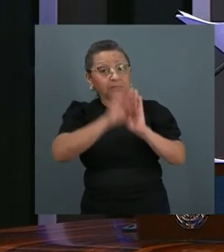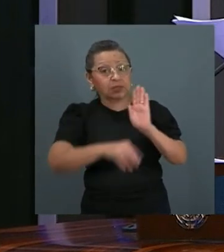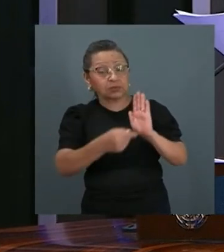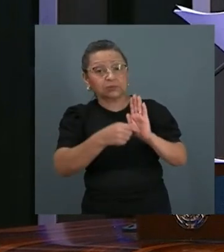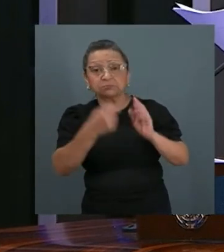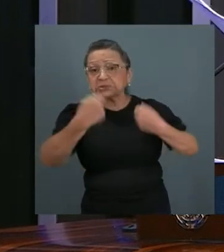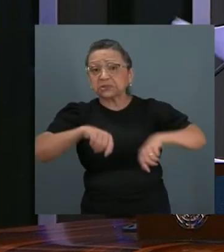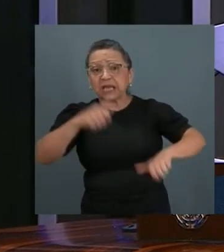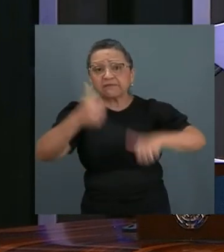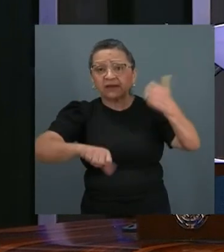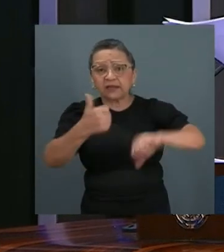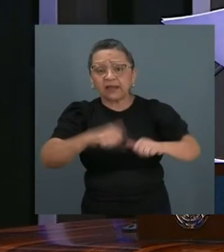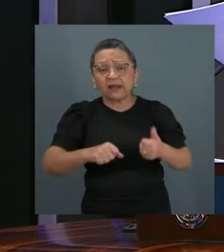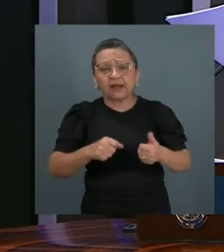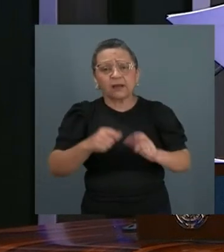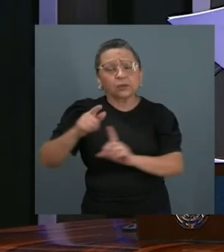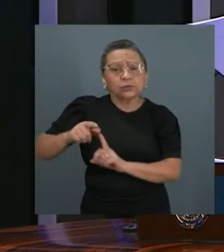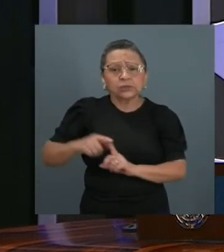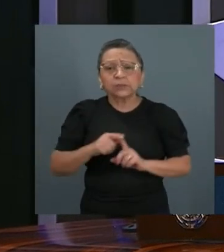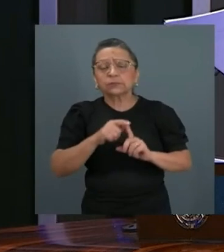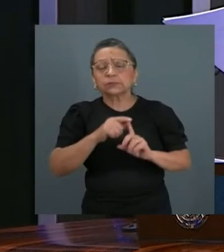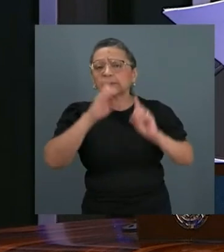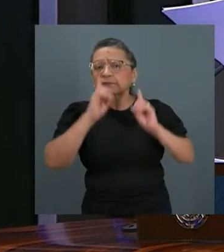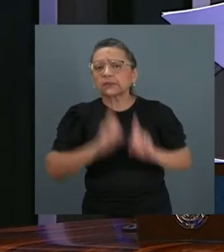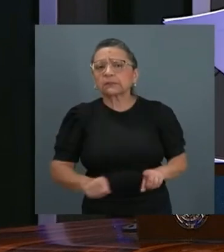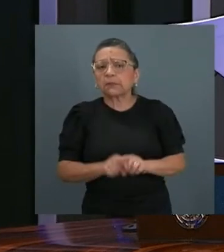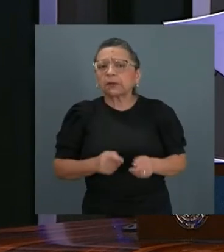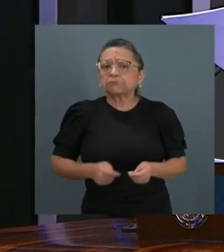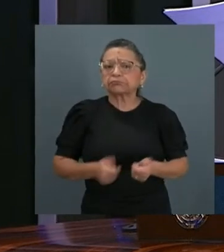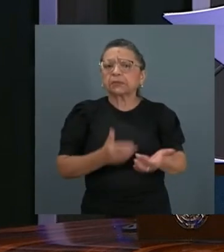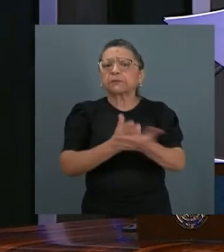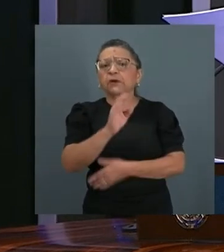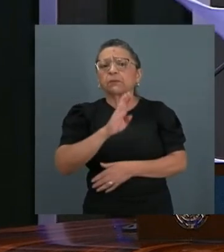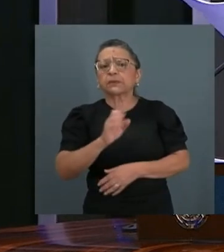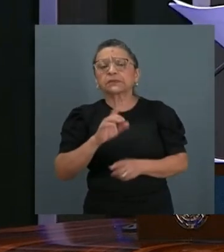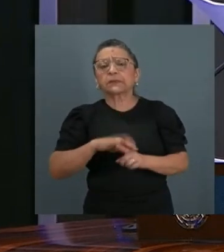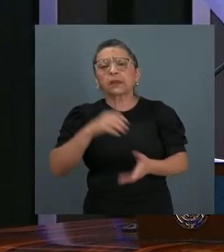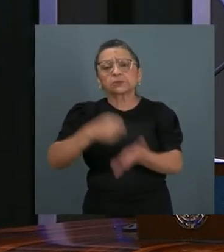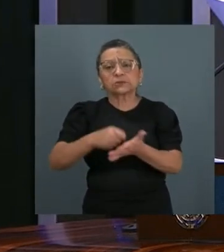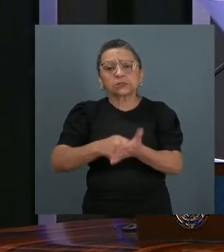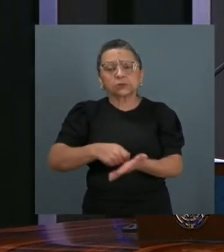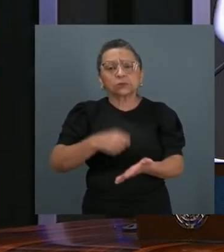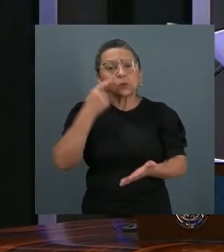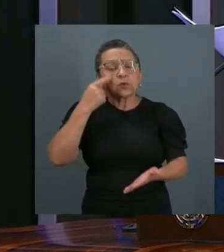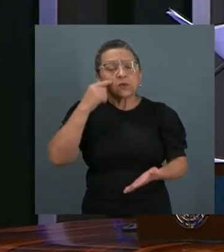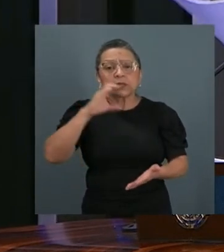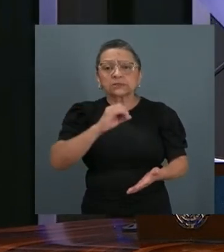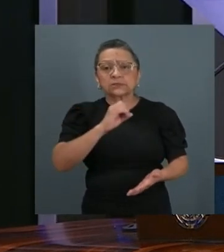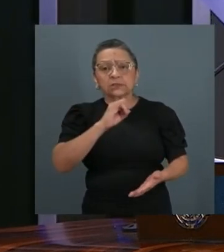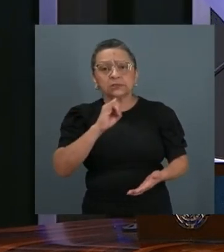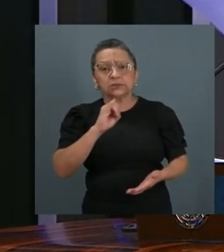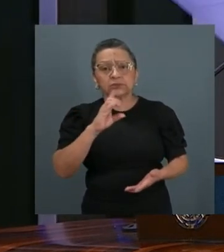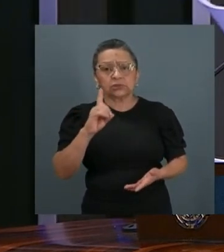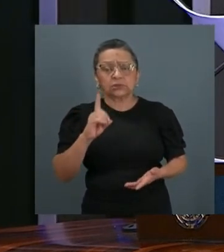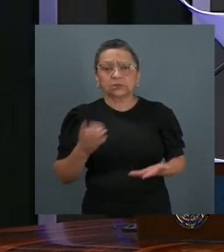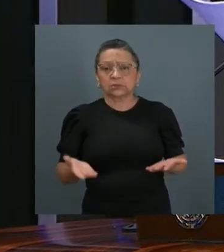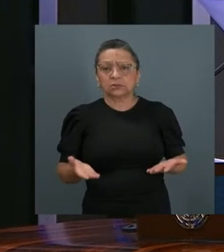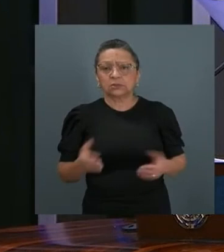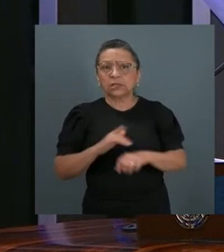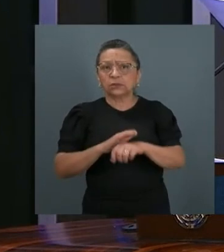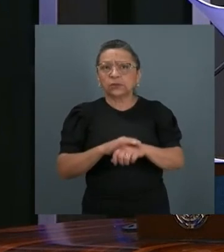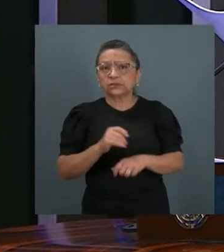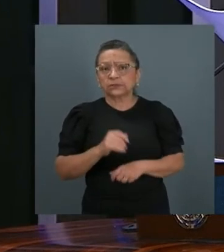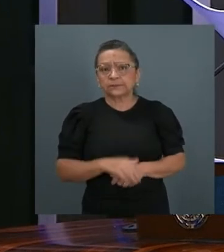para a concessão do BPC e também a exigência do registro do Código de Classificação Internacional da doença,